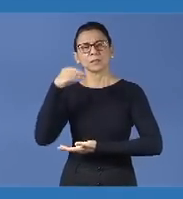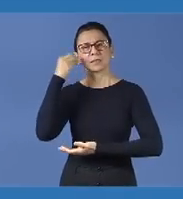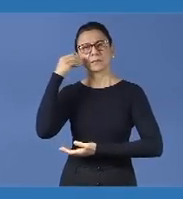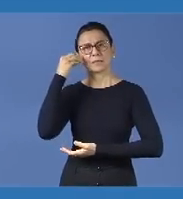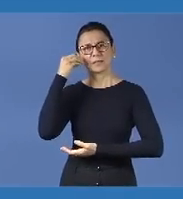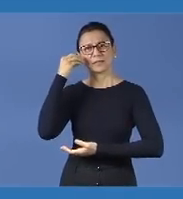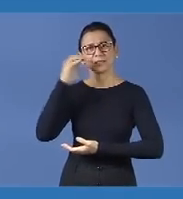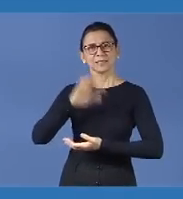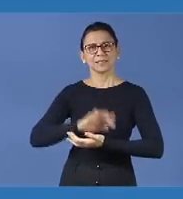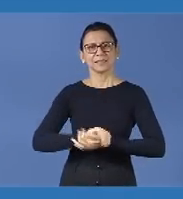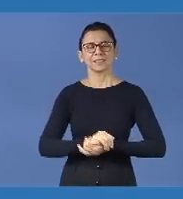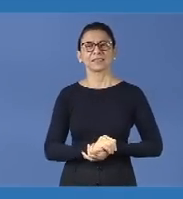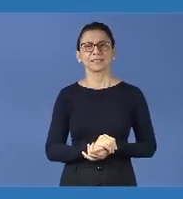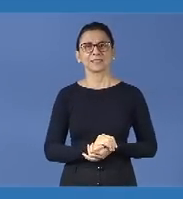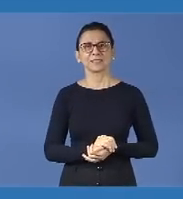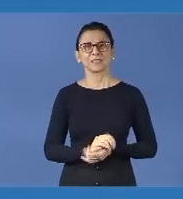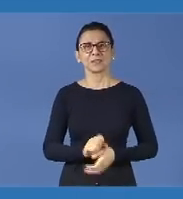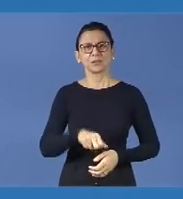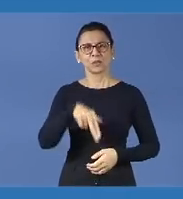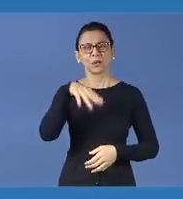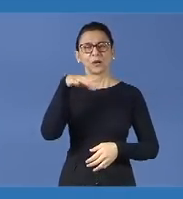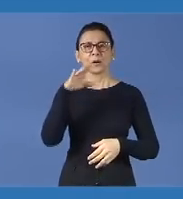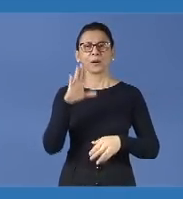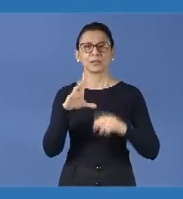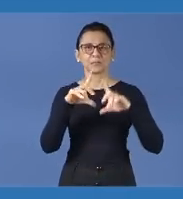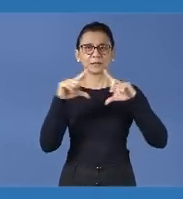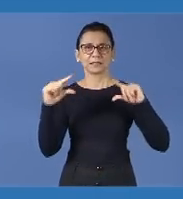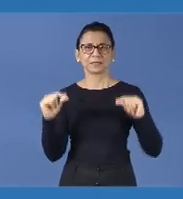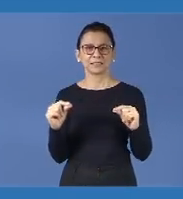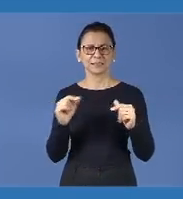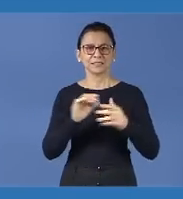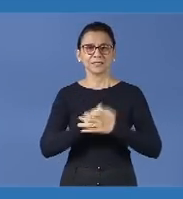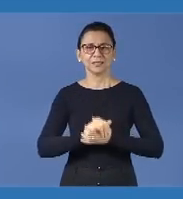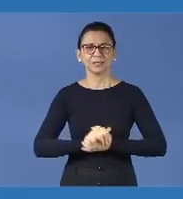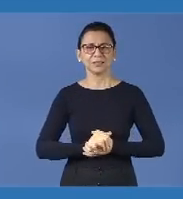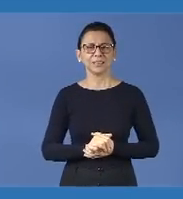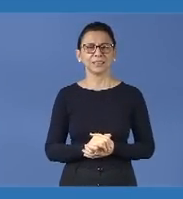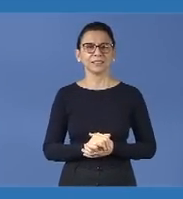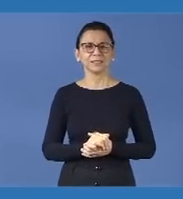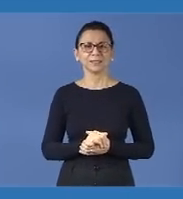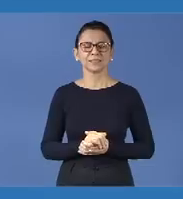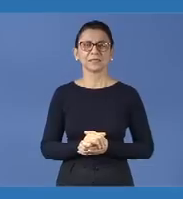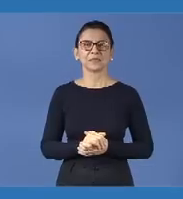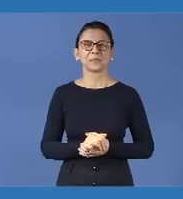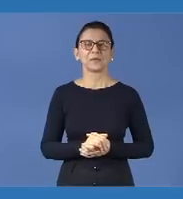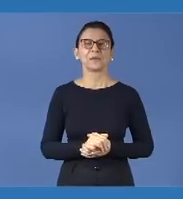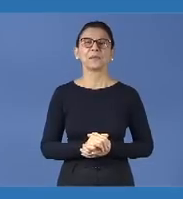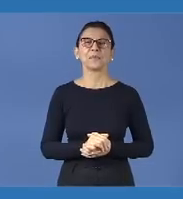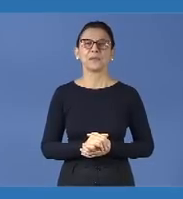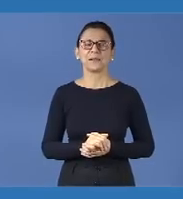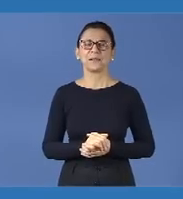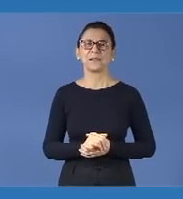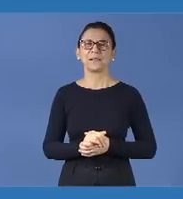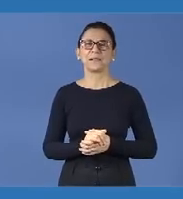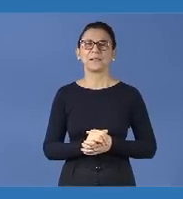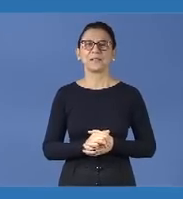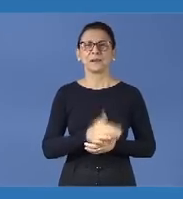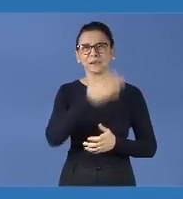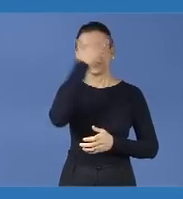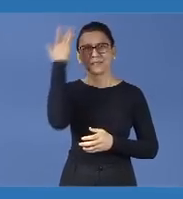pela Igreja do Lago Norte, no Distrito Federal, em Brasília, onde a presença dos membros e dos visitantes ali tem